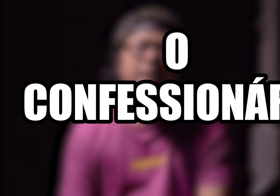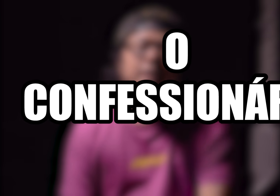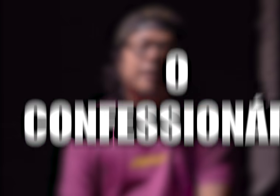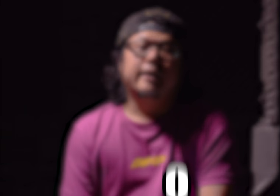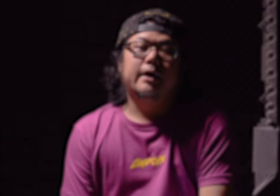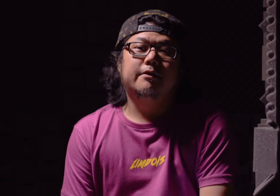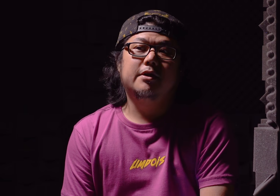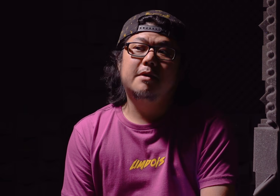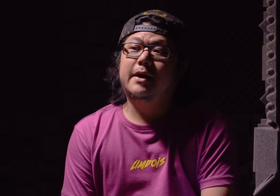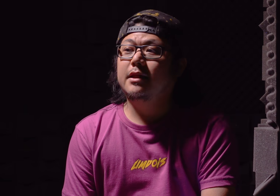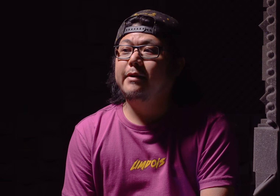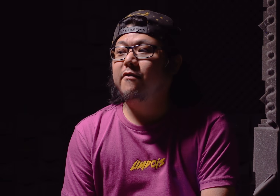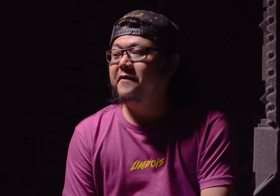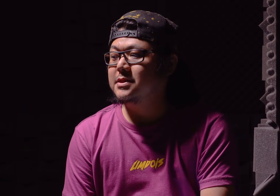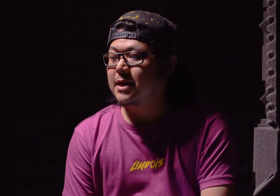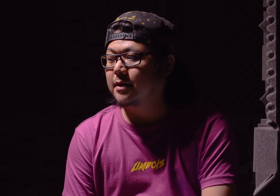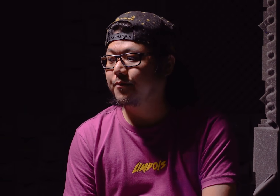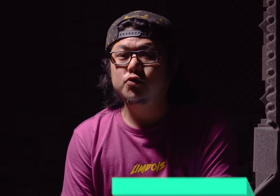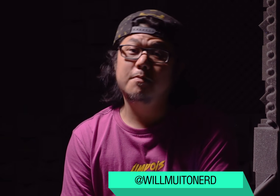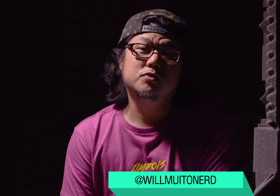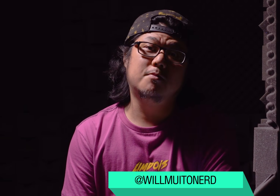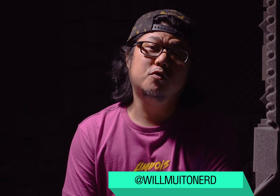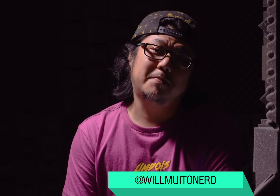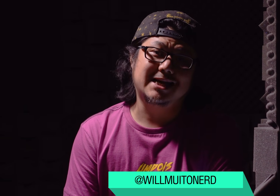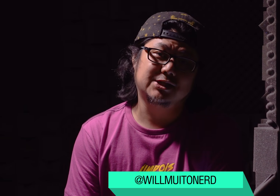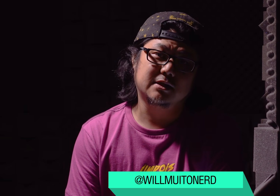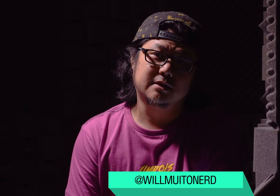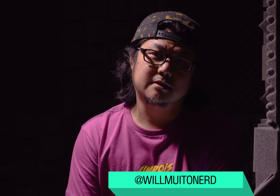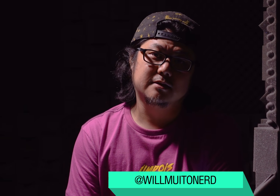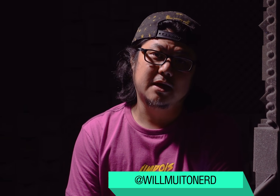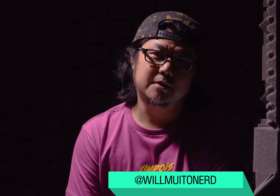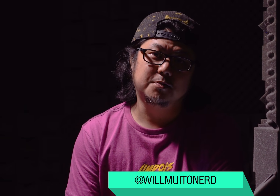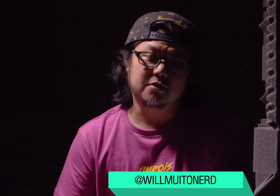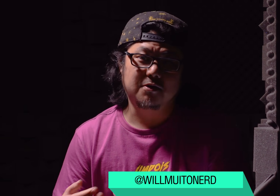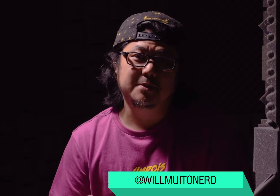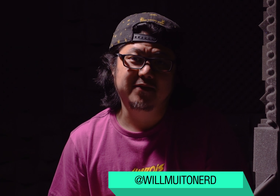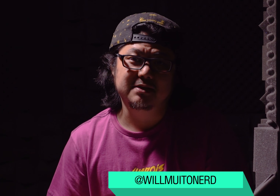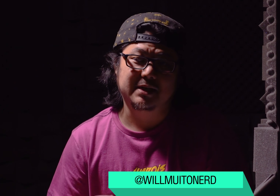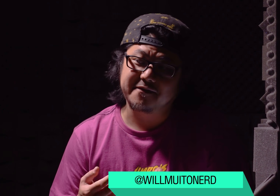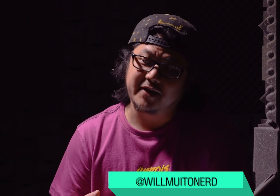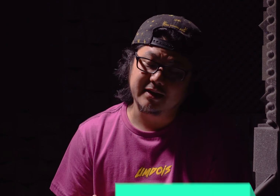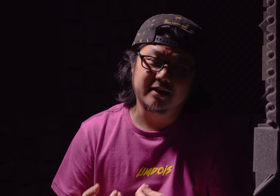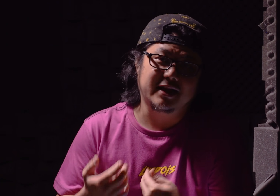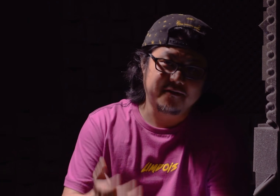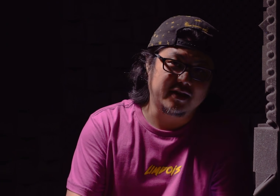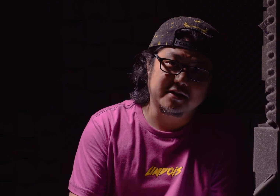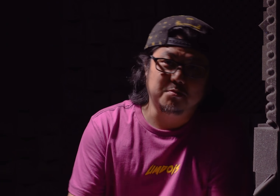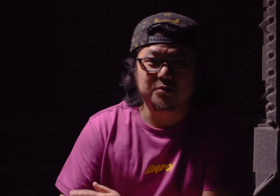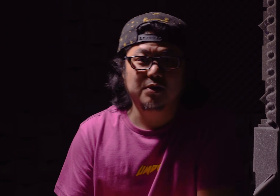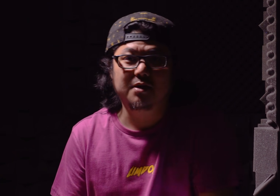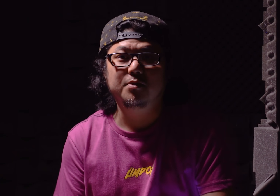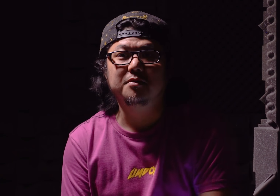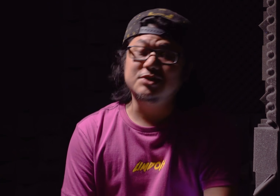Tenho uma parada pra confessar. Eu sou uma pessoa muito prática, sabe? Tipo, tem uma coisa pra ser feita, ela é